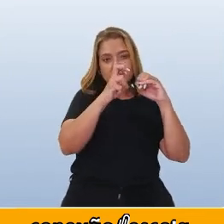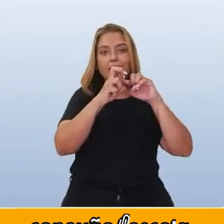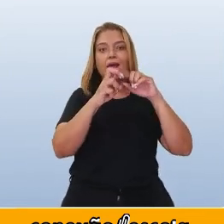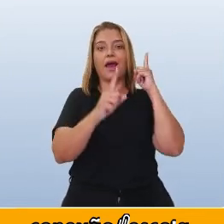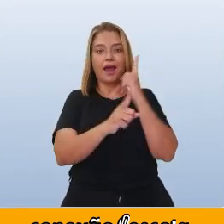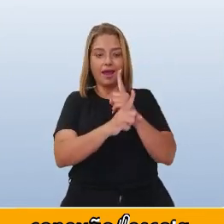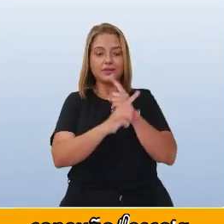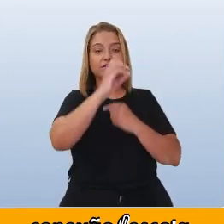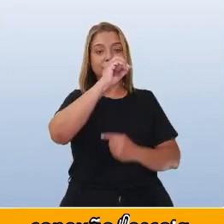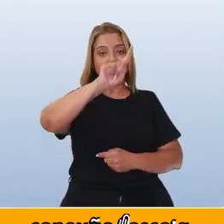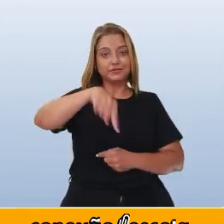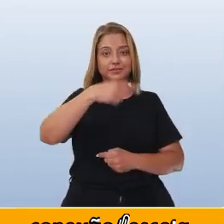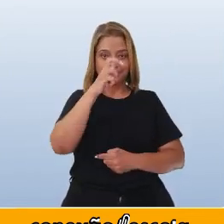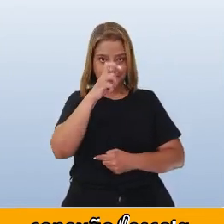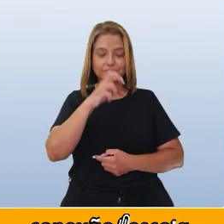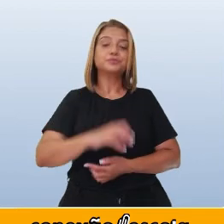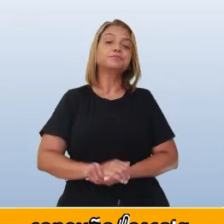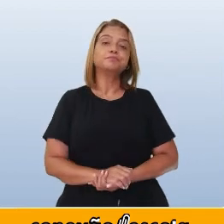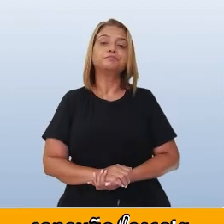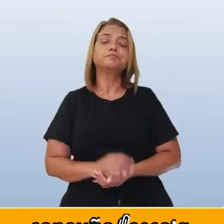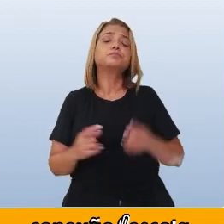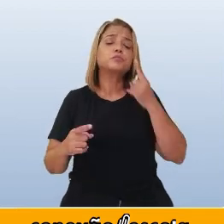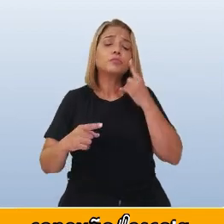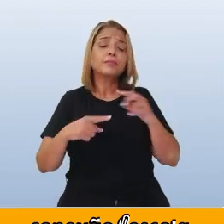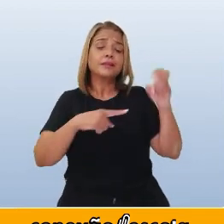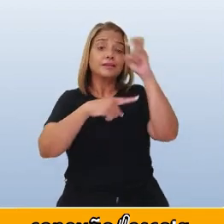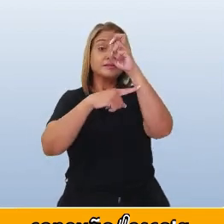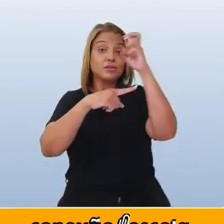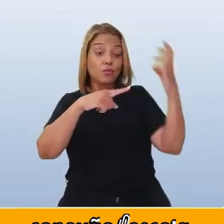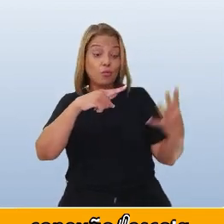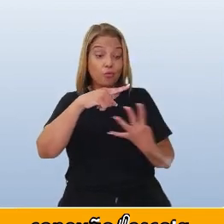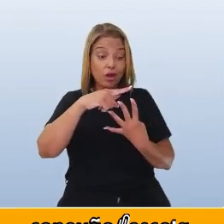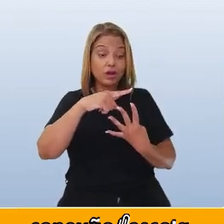5 quartos, que é o próximo que aparece, corresponde a